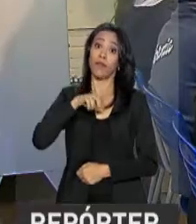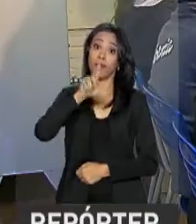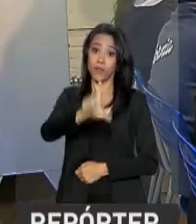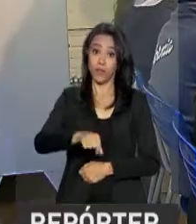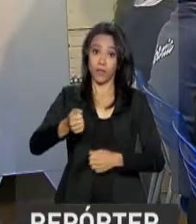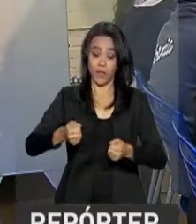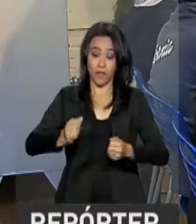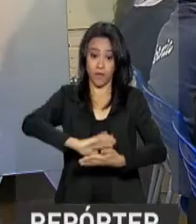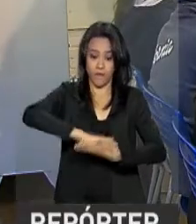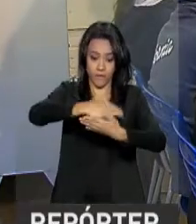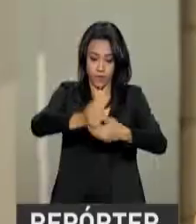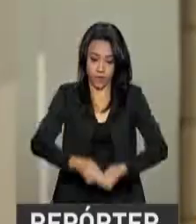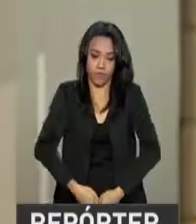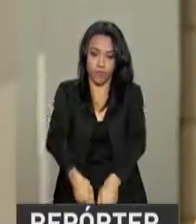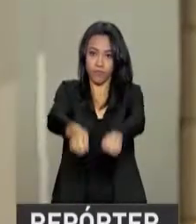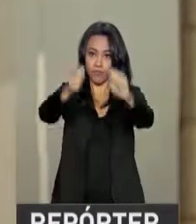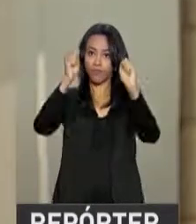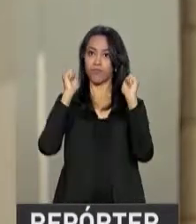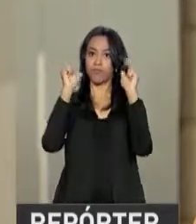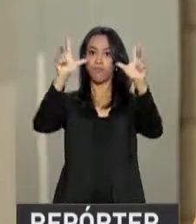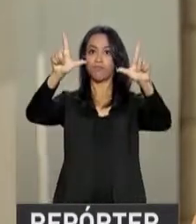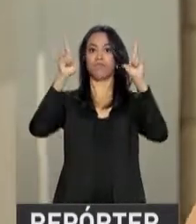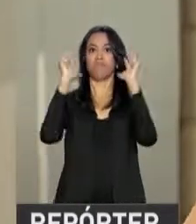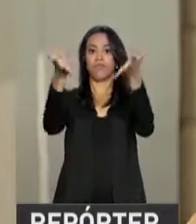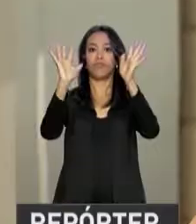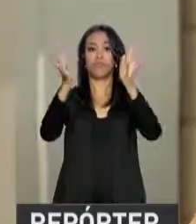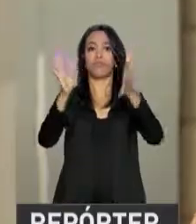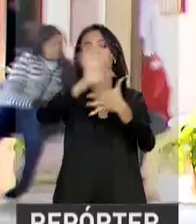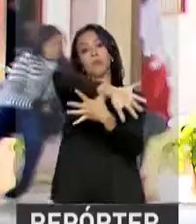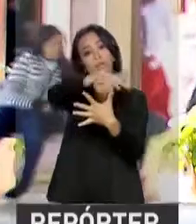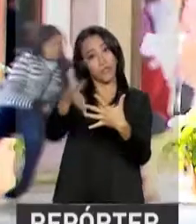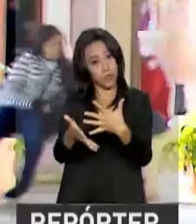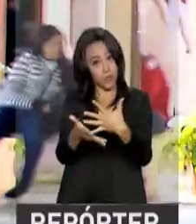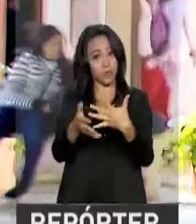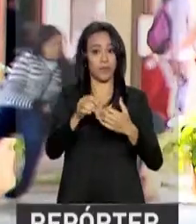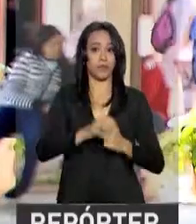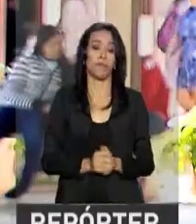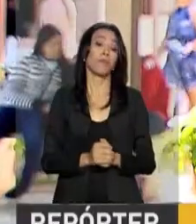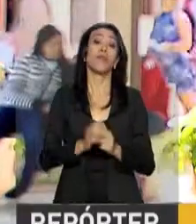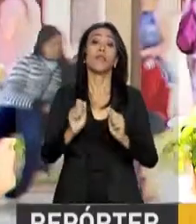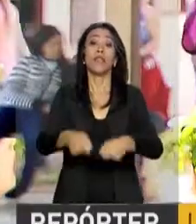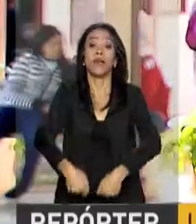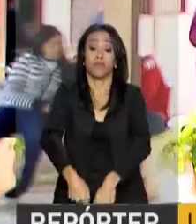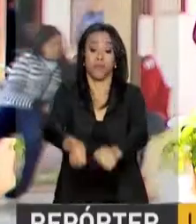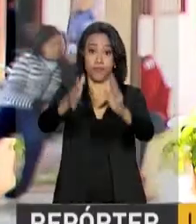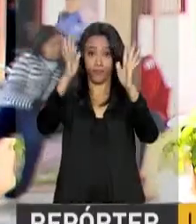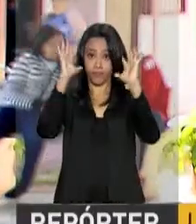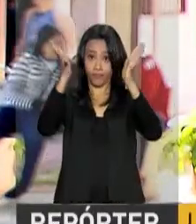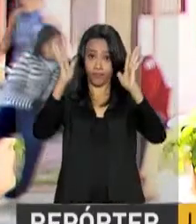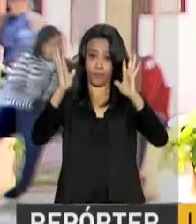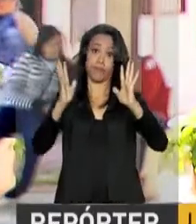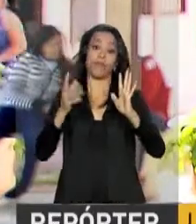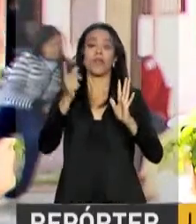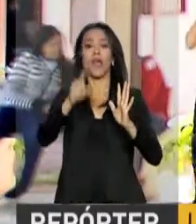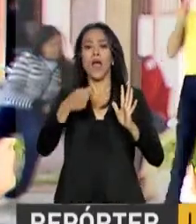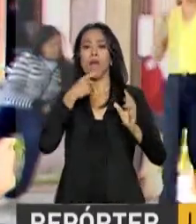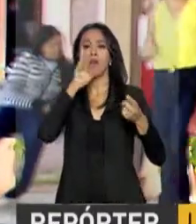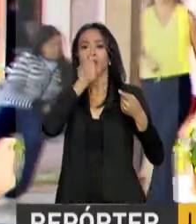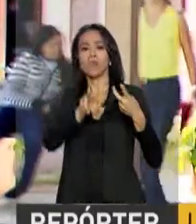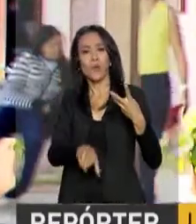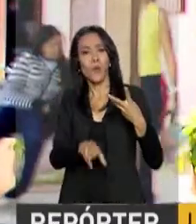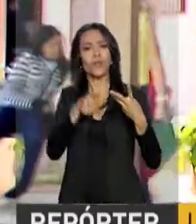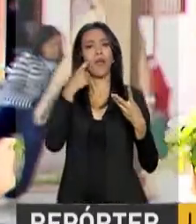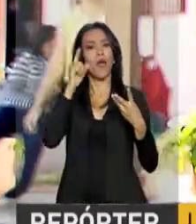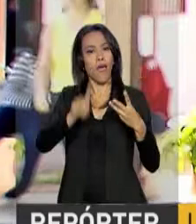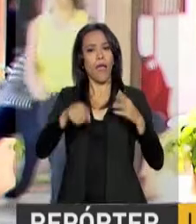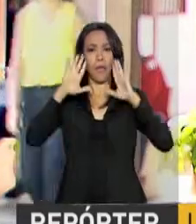vídeo prova traduzido em língua brasileira de sinais libras na vídeo prova as questões e opções de resposta são